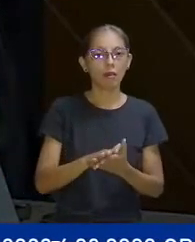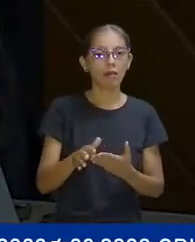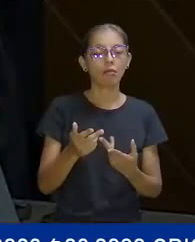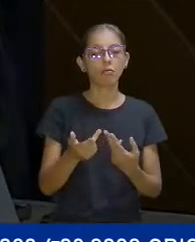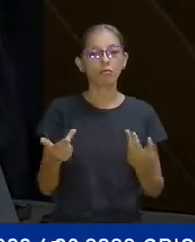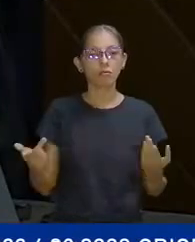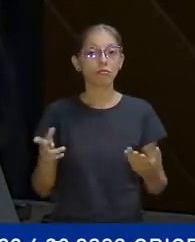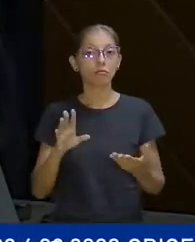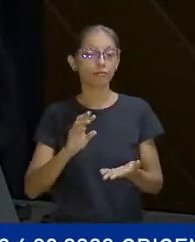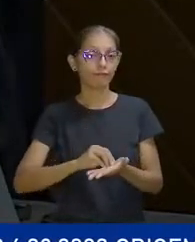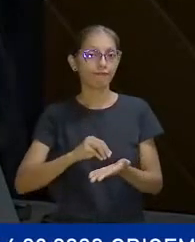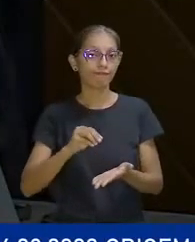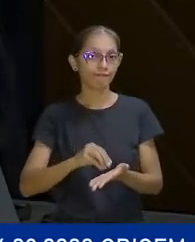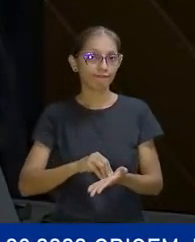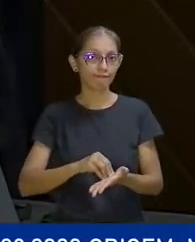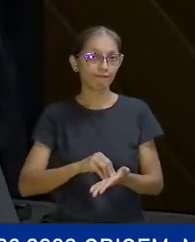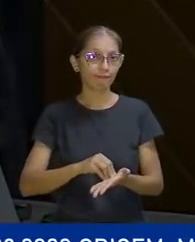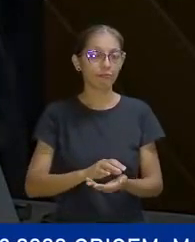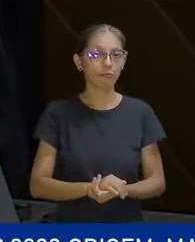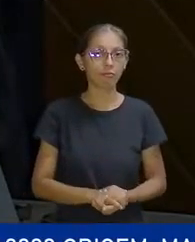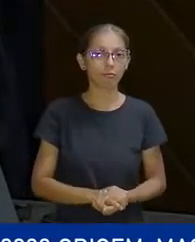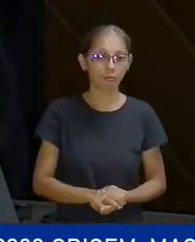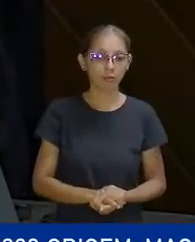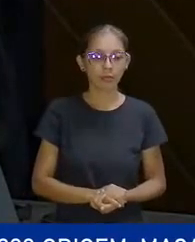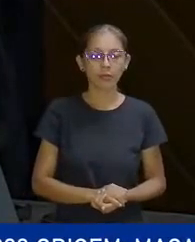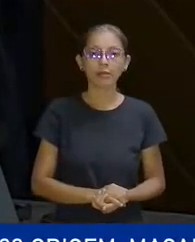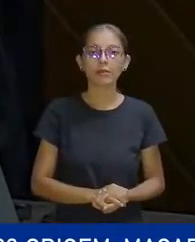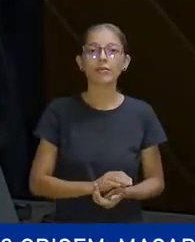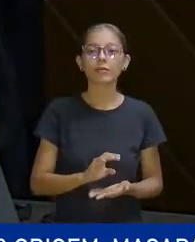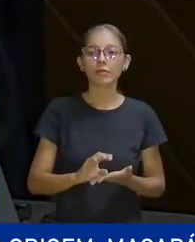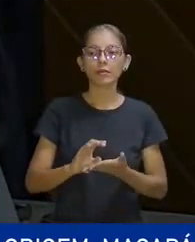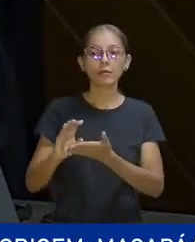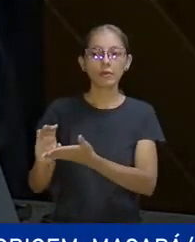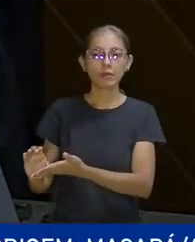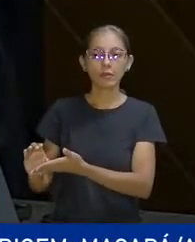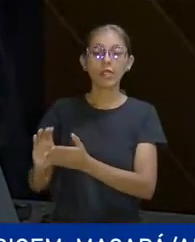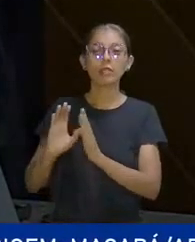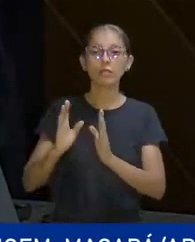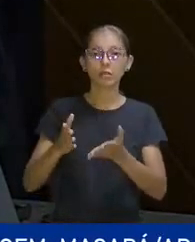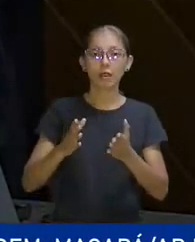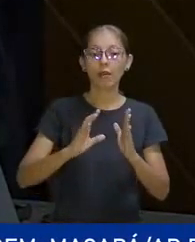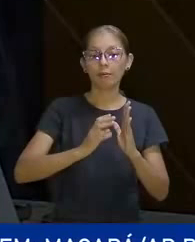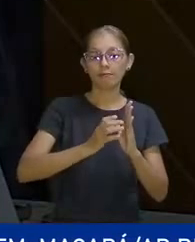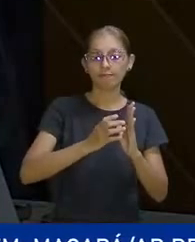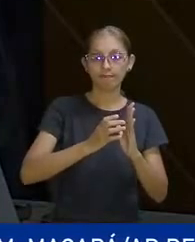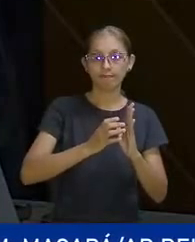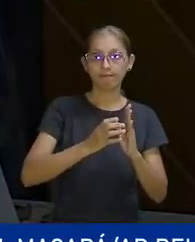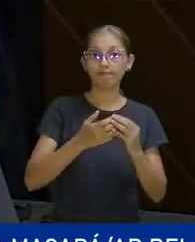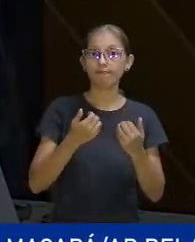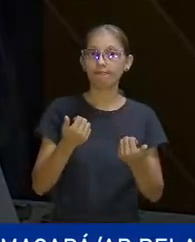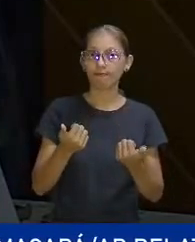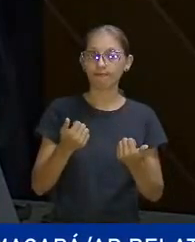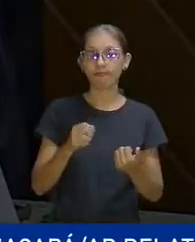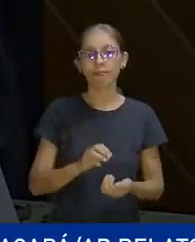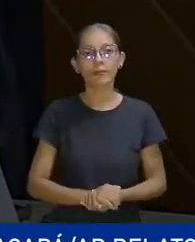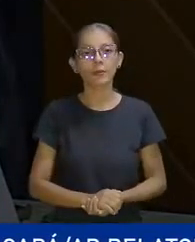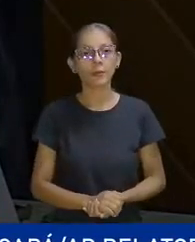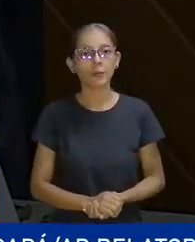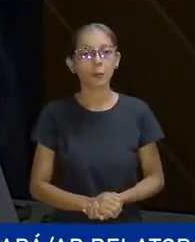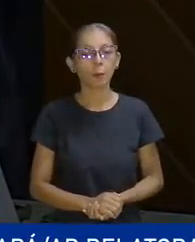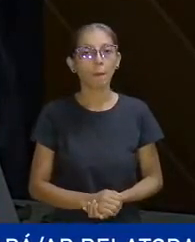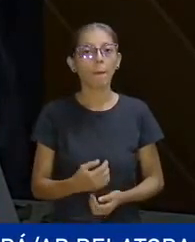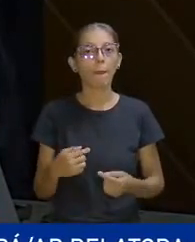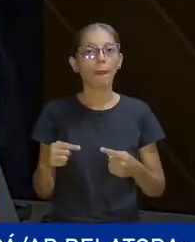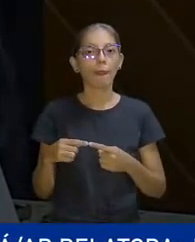eleitorais realizados com os recursos recebidos do fundo partidário e ou do Fundo Especial de Financiamento